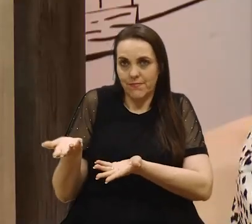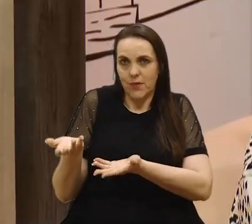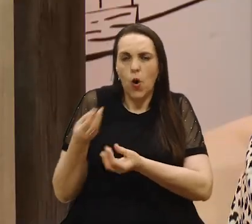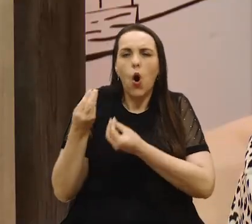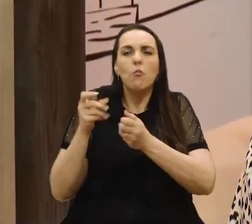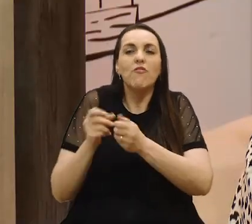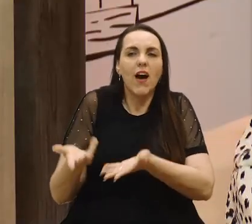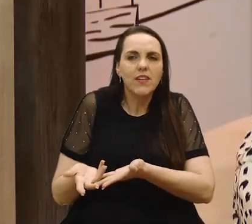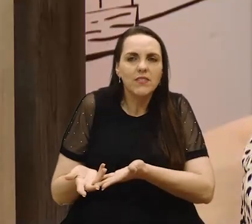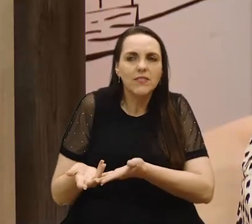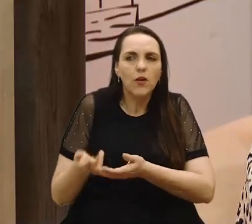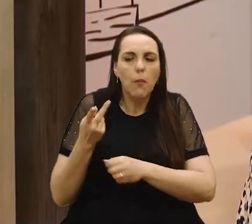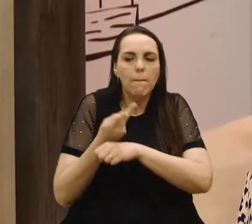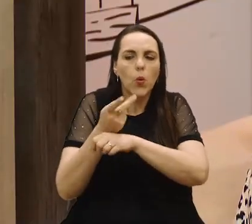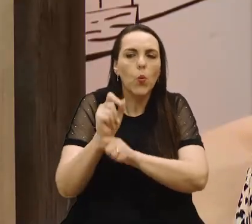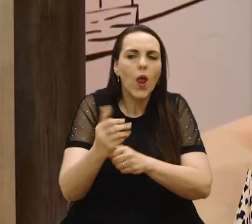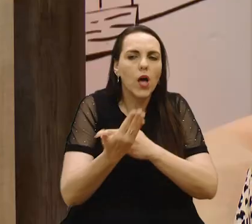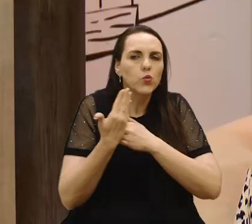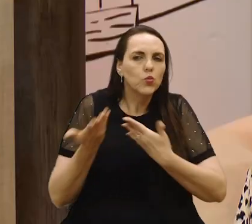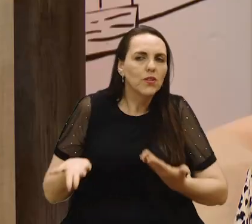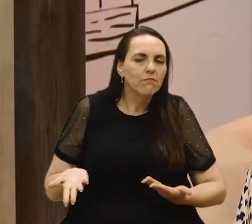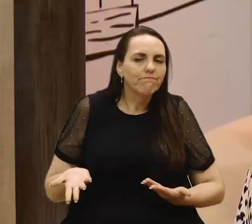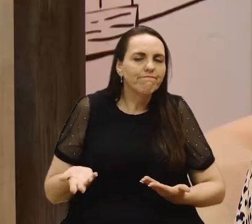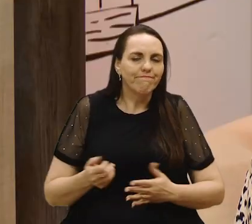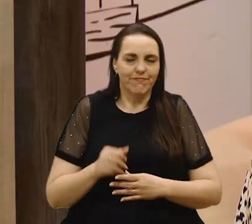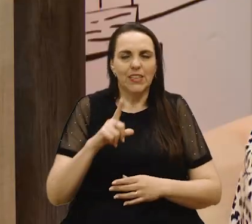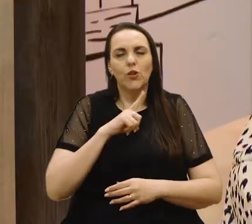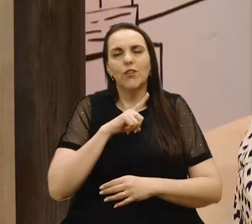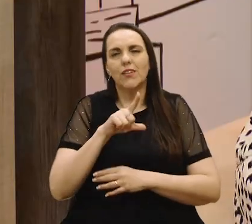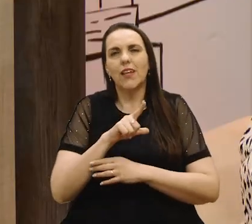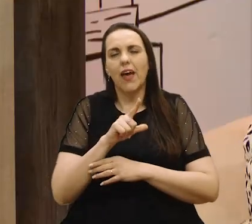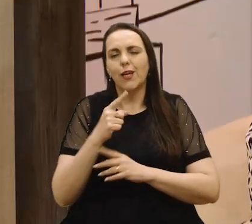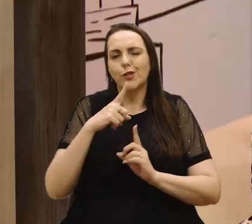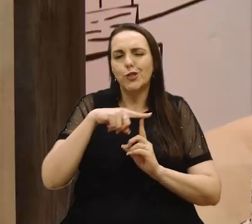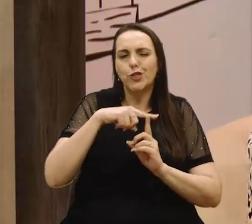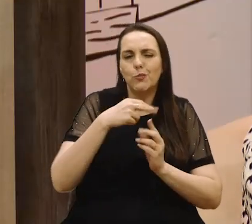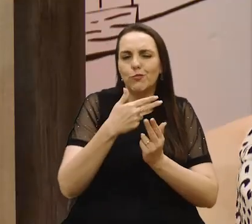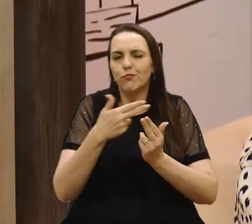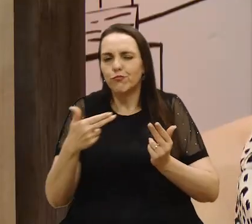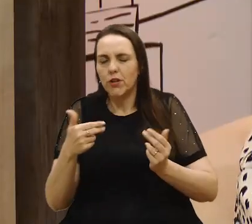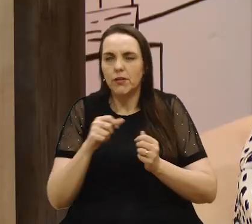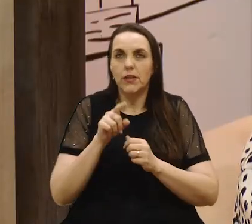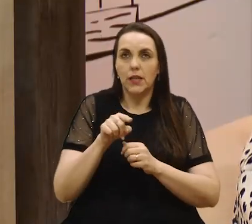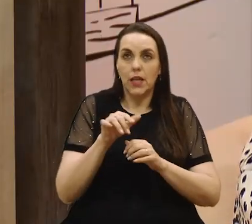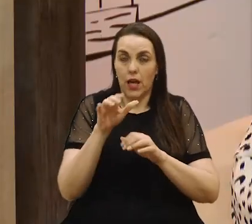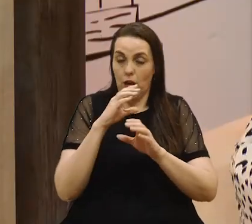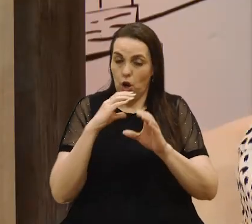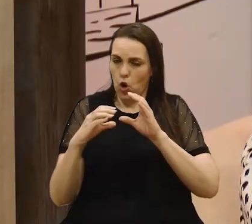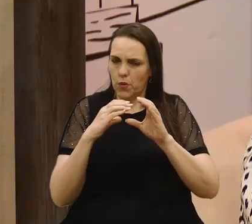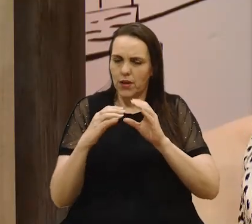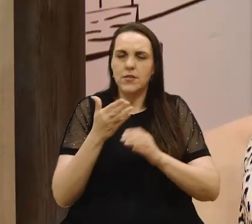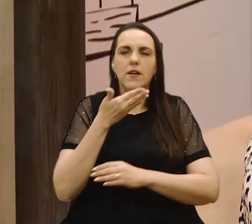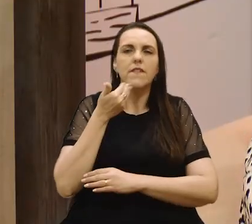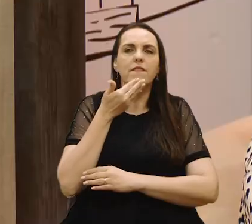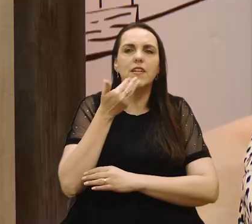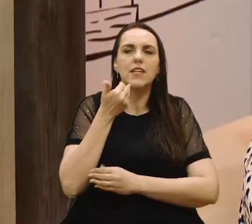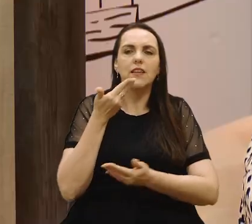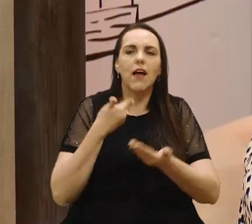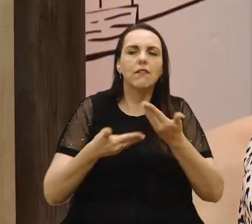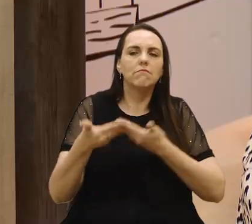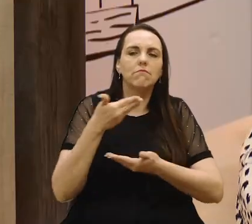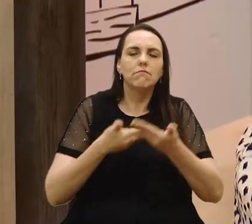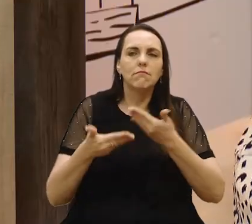como é que faz? Para onde corre? Né? Então, assim, a gente tem estereótipos que se trabalha para comunicação, para facilitar